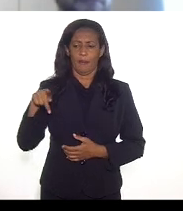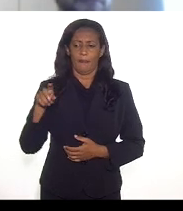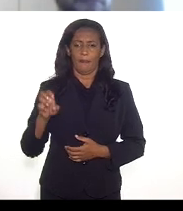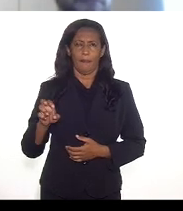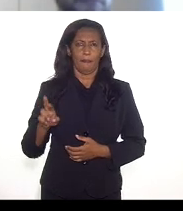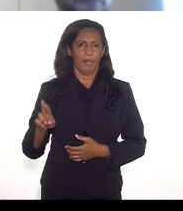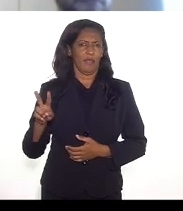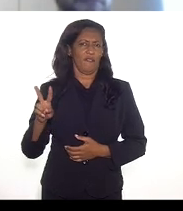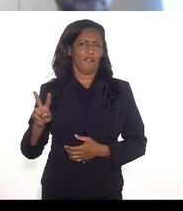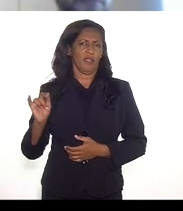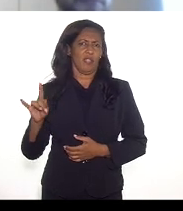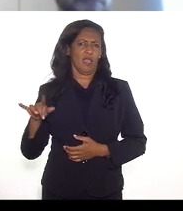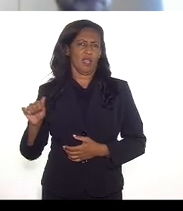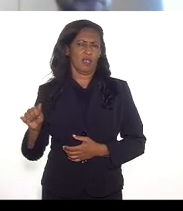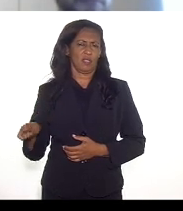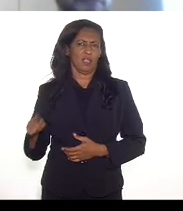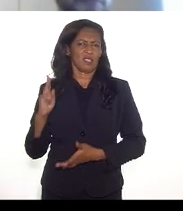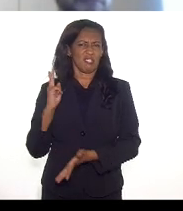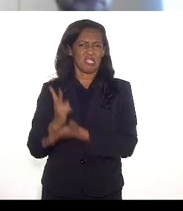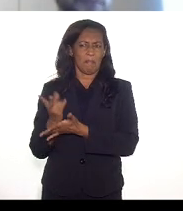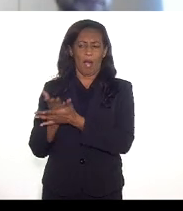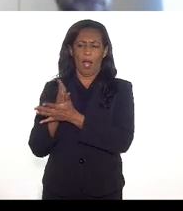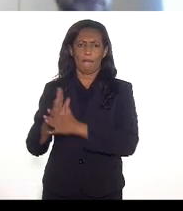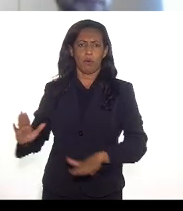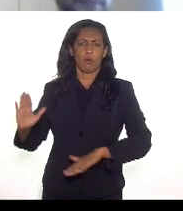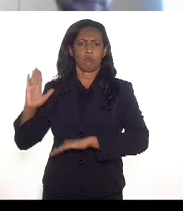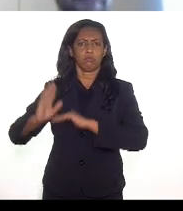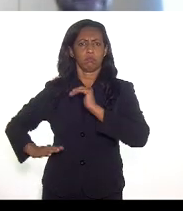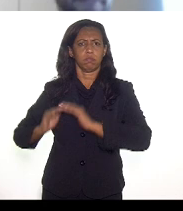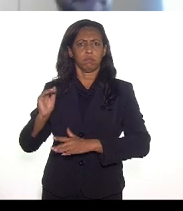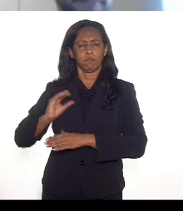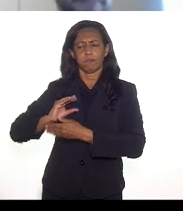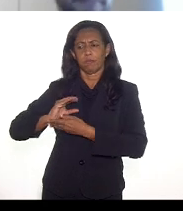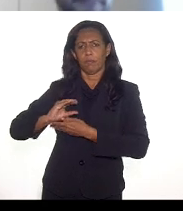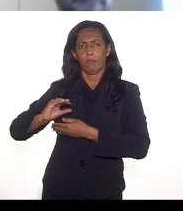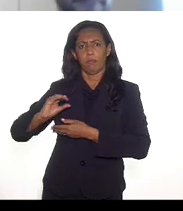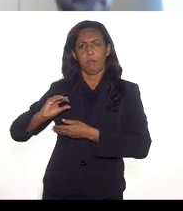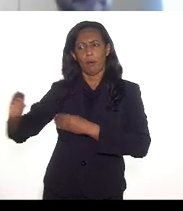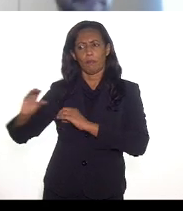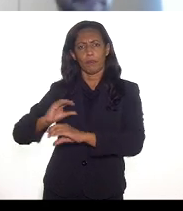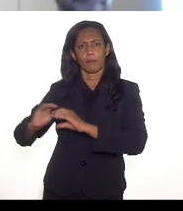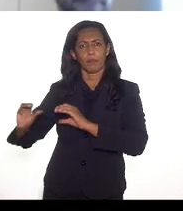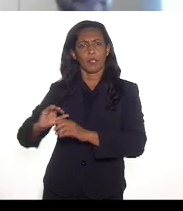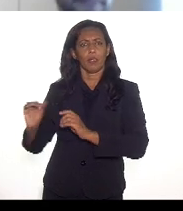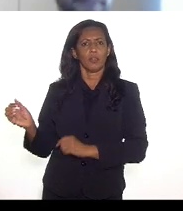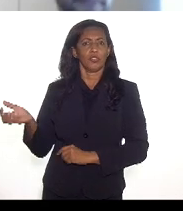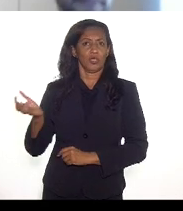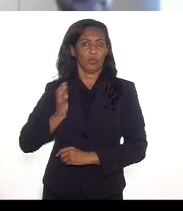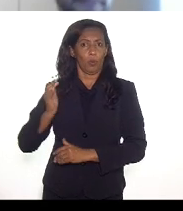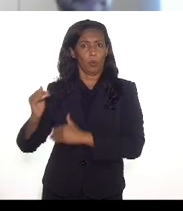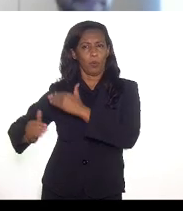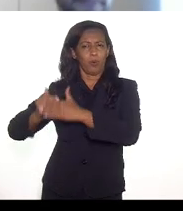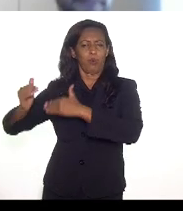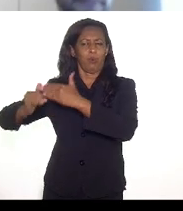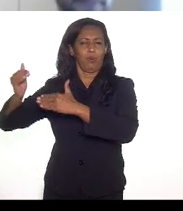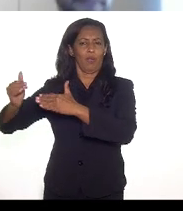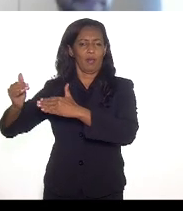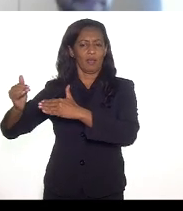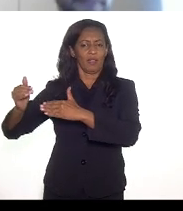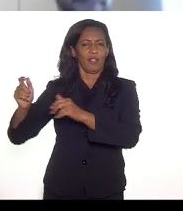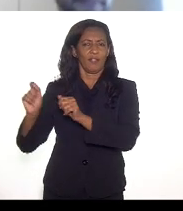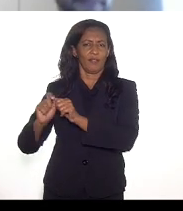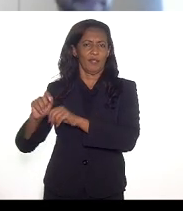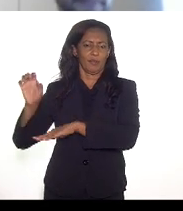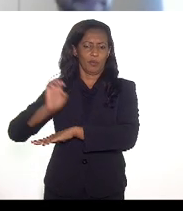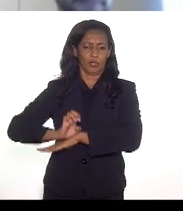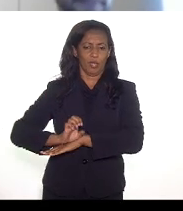sempre acabou com a capacidade de investimento diante das riquezas produzidas pelo Estado, como é,